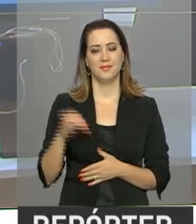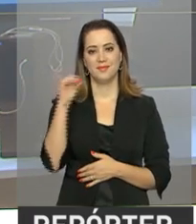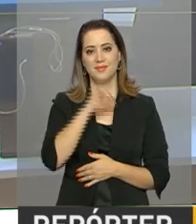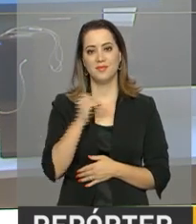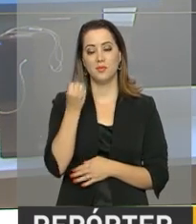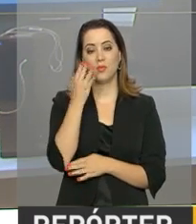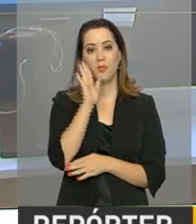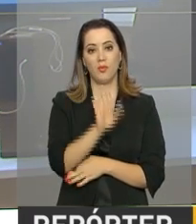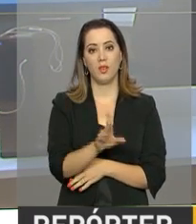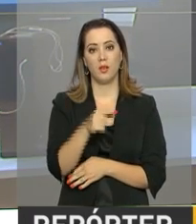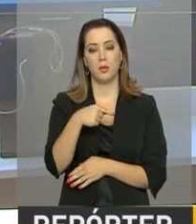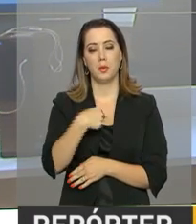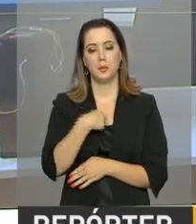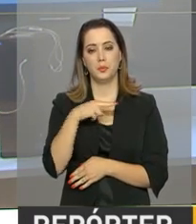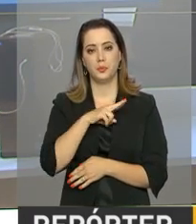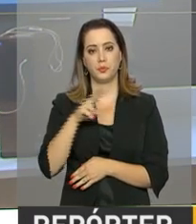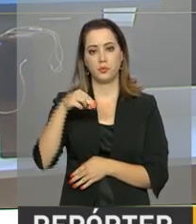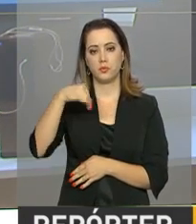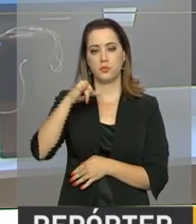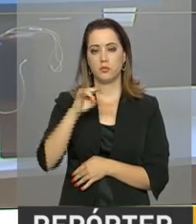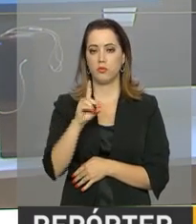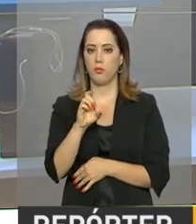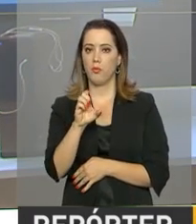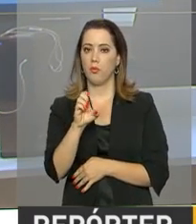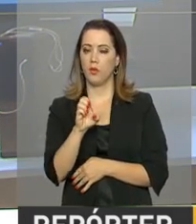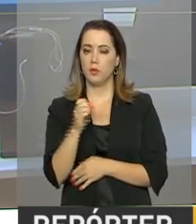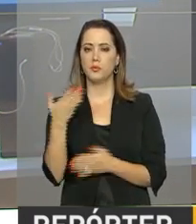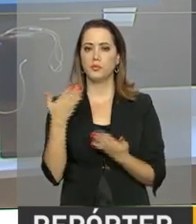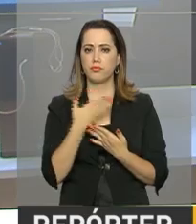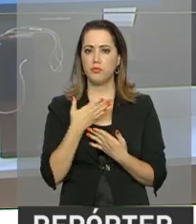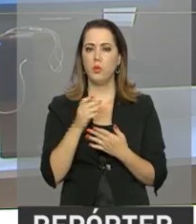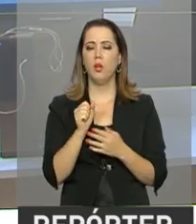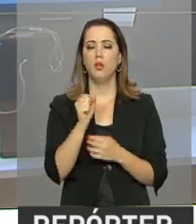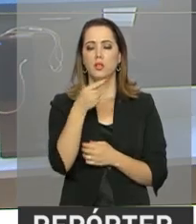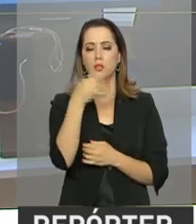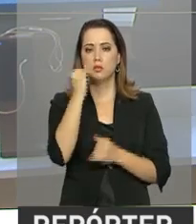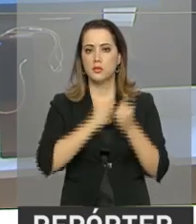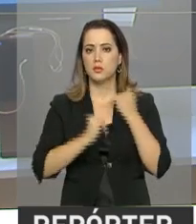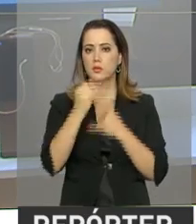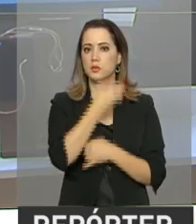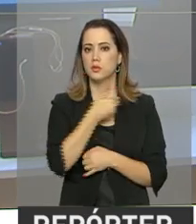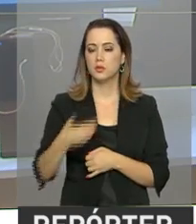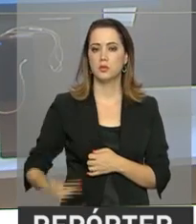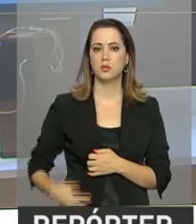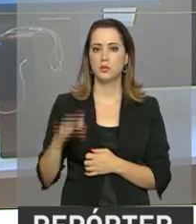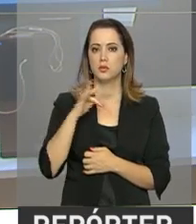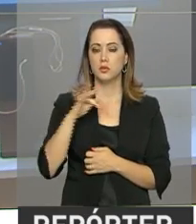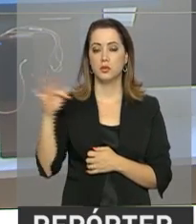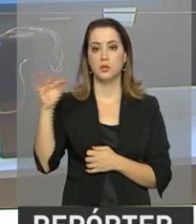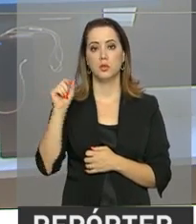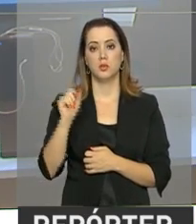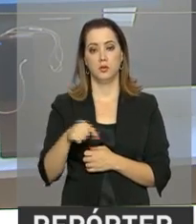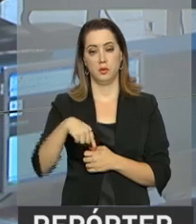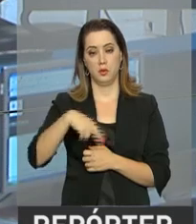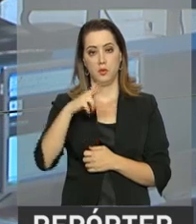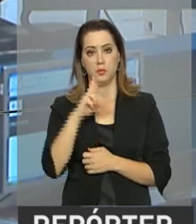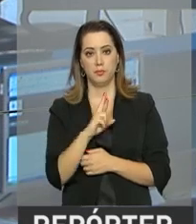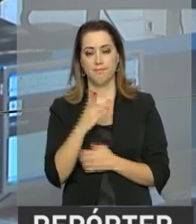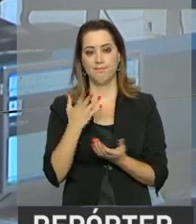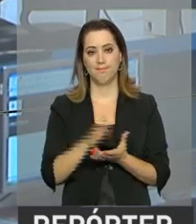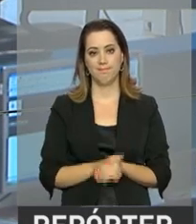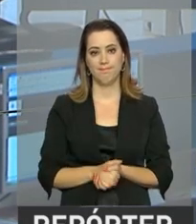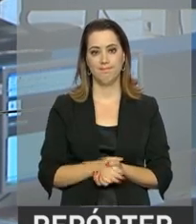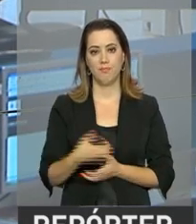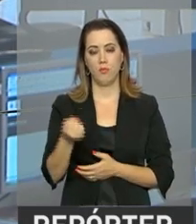Olá boa tarde eu sou José luí Filho e a partir de agora trago para você as notícias do governo federal aqui no Repórter NBR